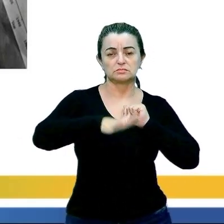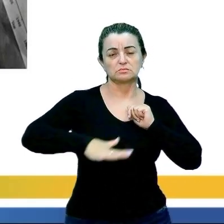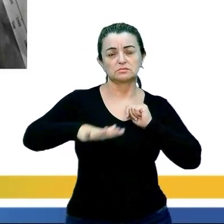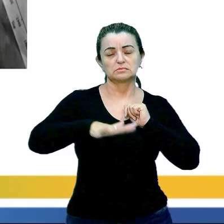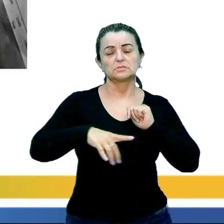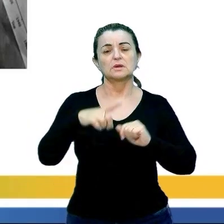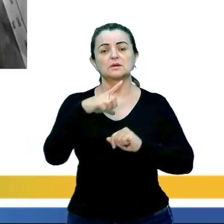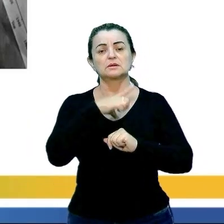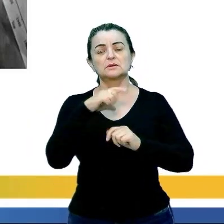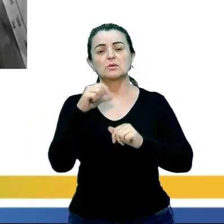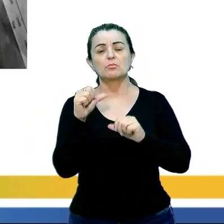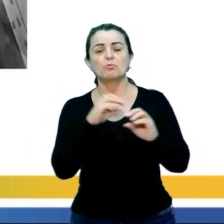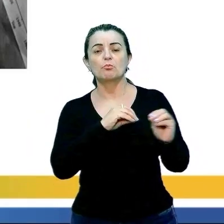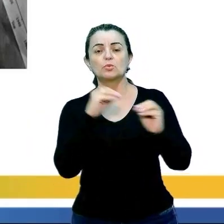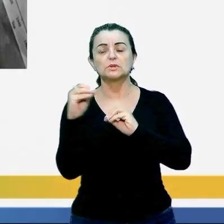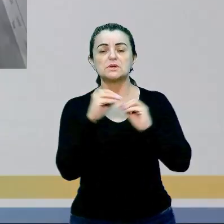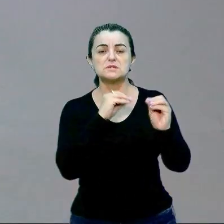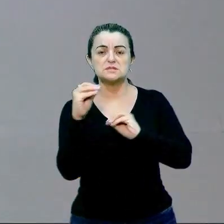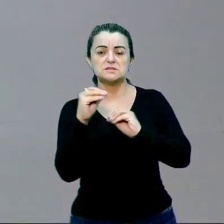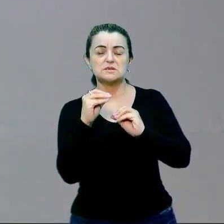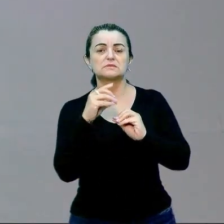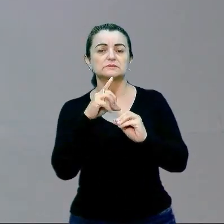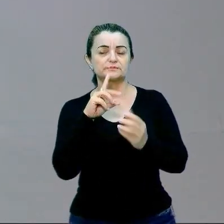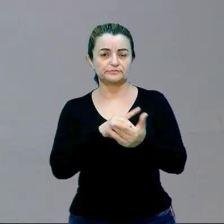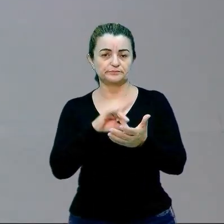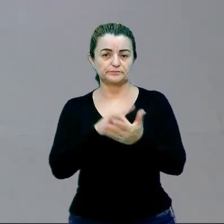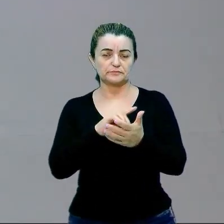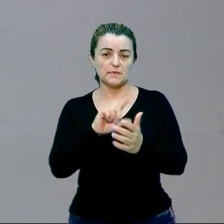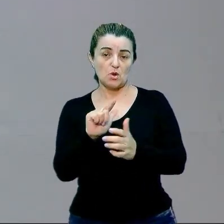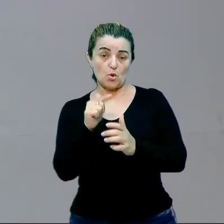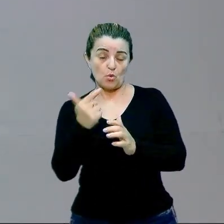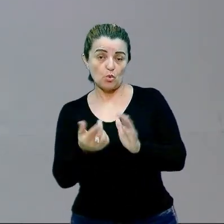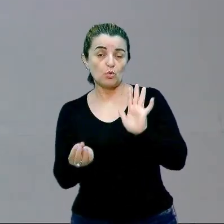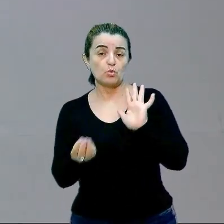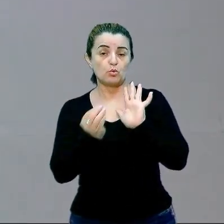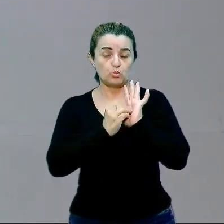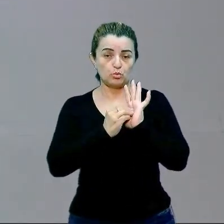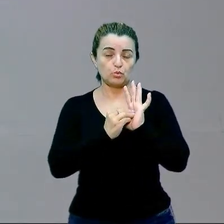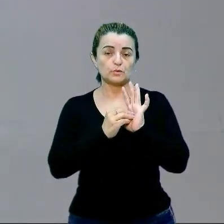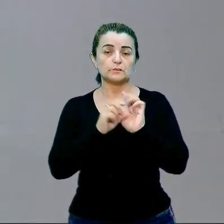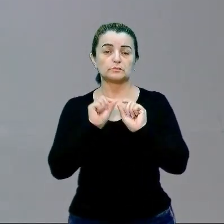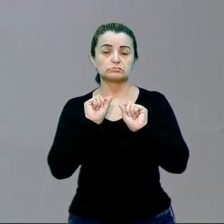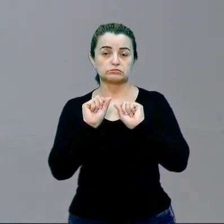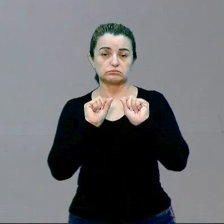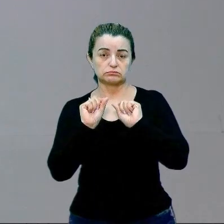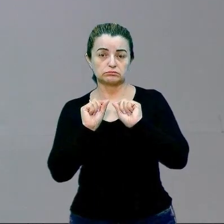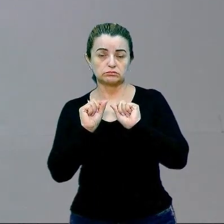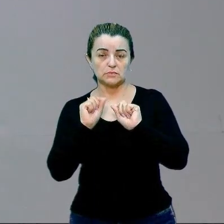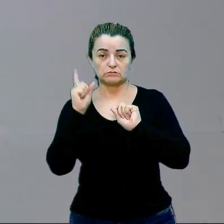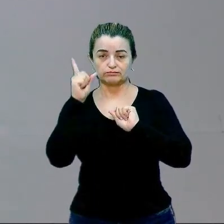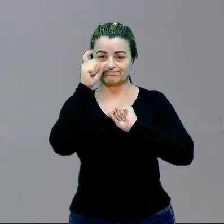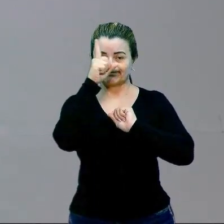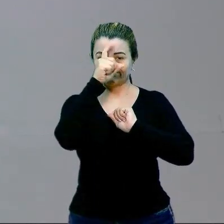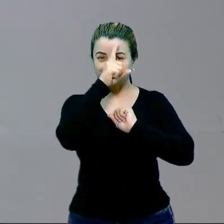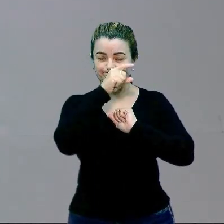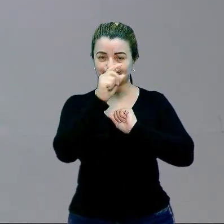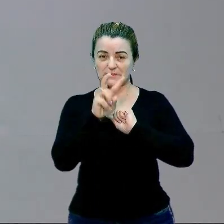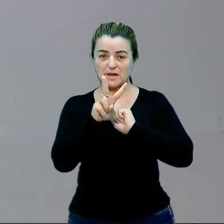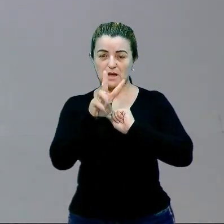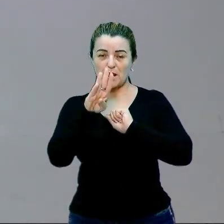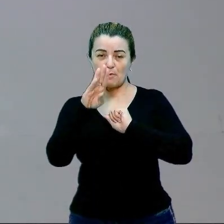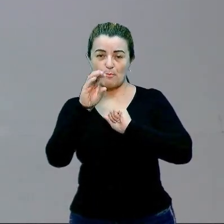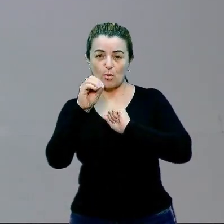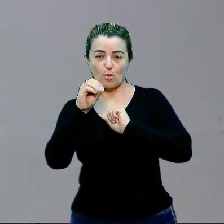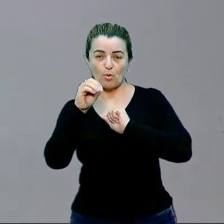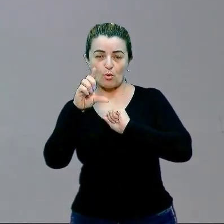entanto, a gente tem uma mudança muito grande. Outro ponto a se ressaltar aqui é que com a crise da Bolsa, né, com a queda